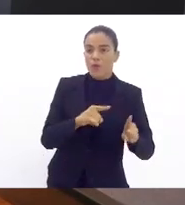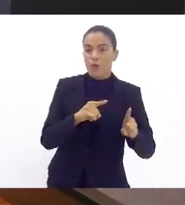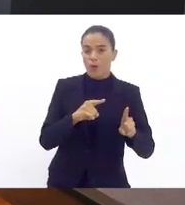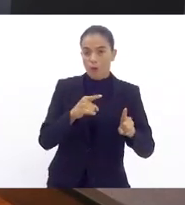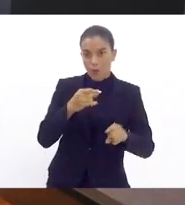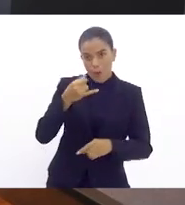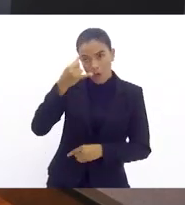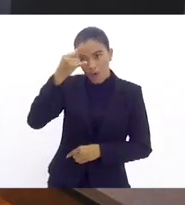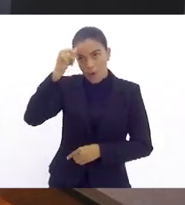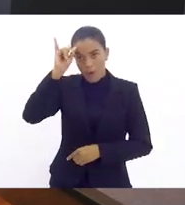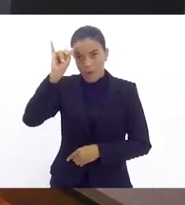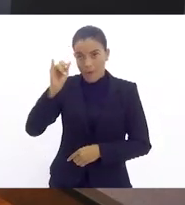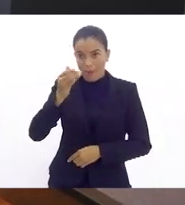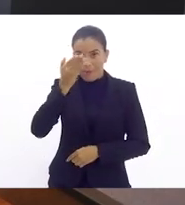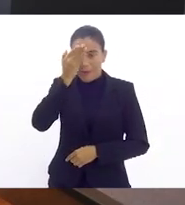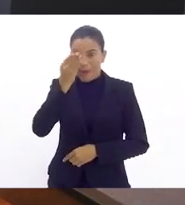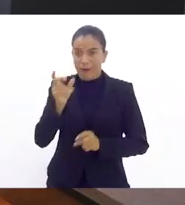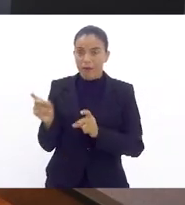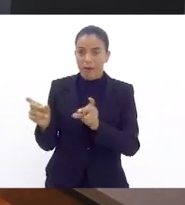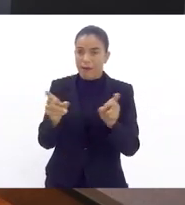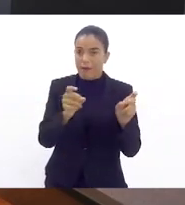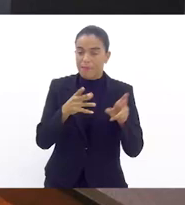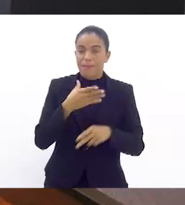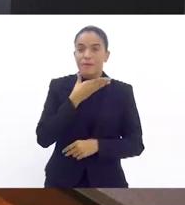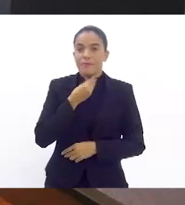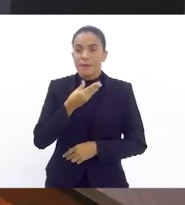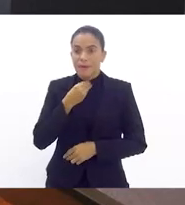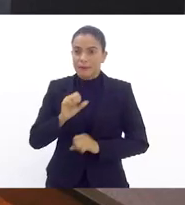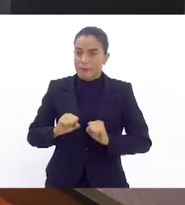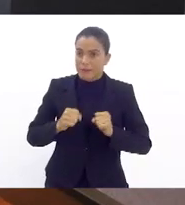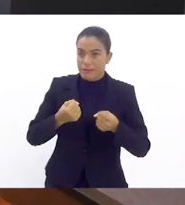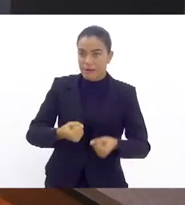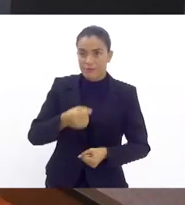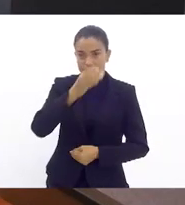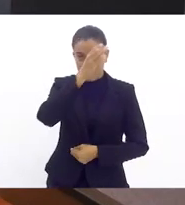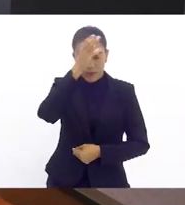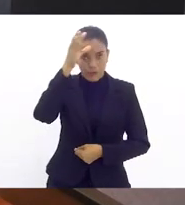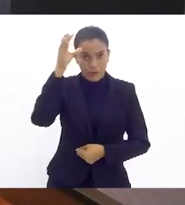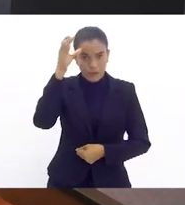Janeiro, de Defesa do Consumidor, para tratar